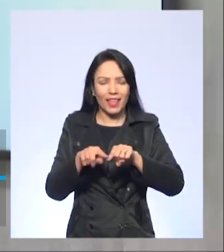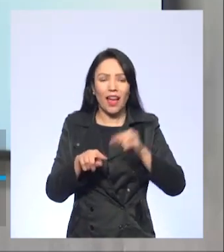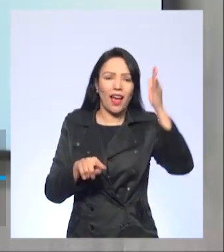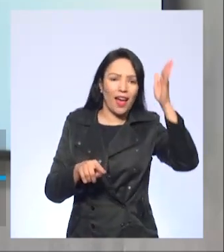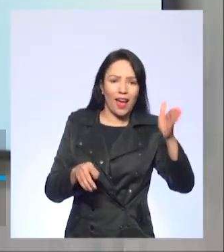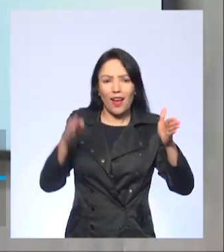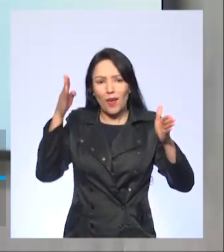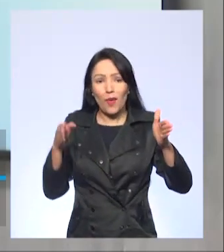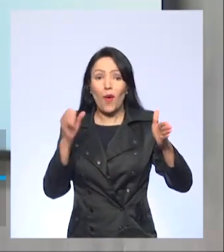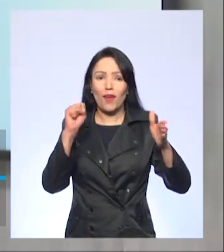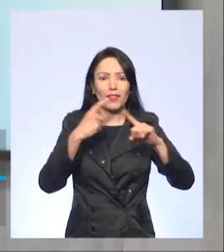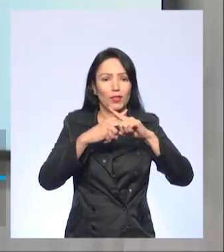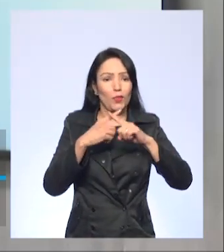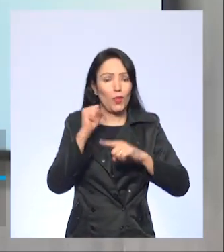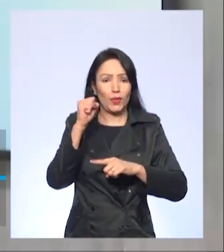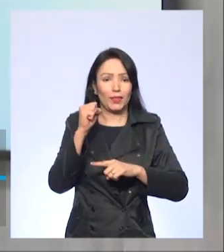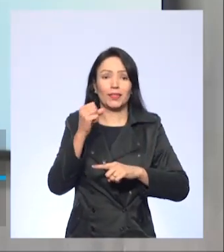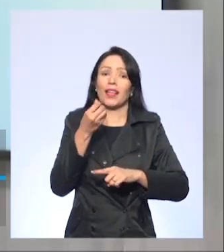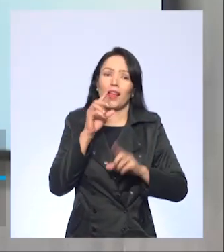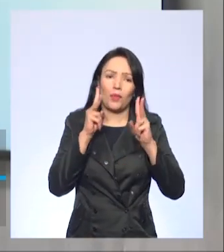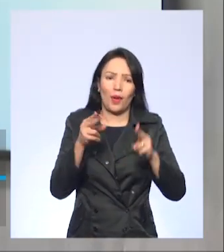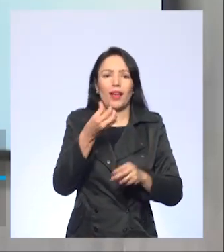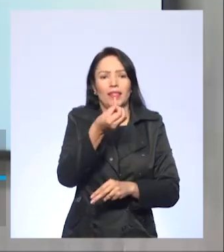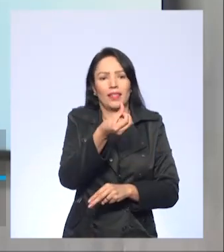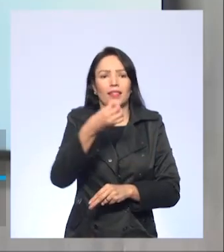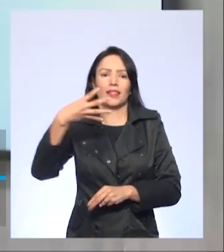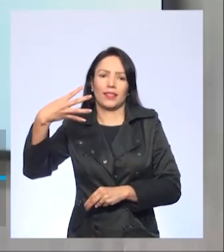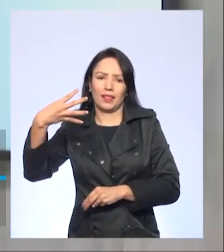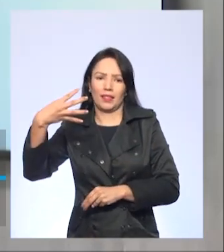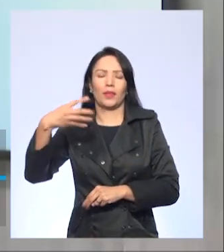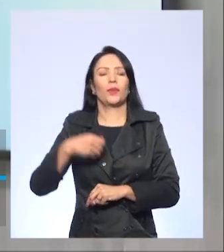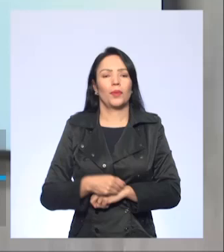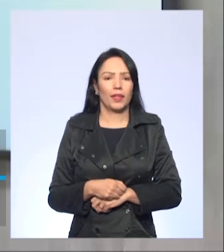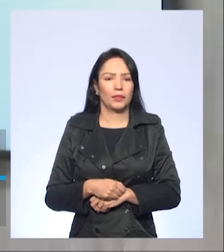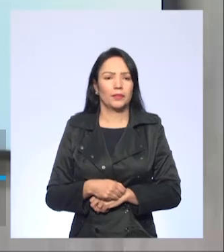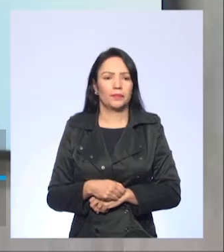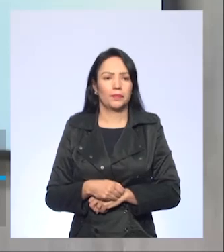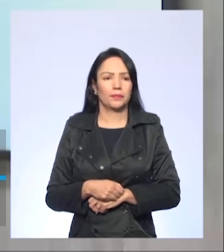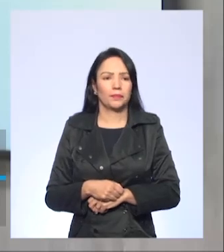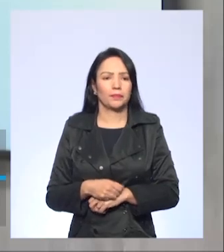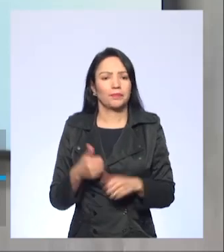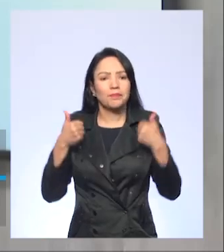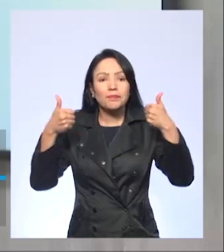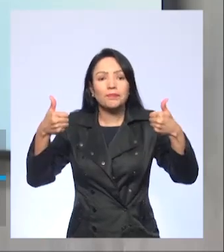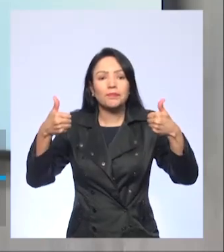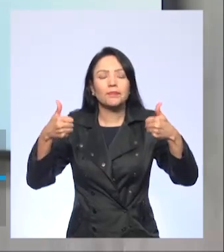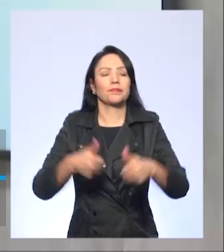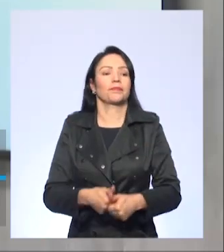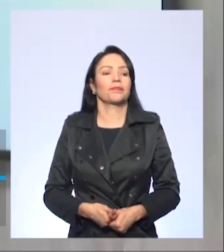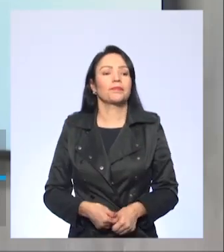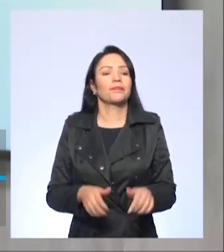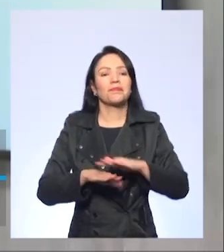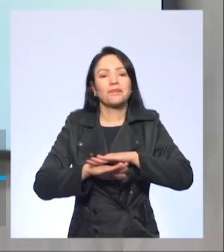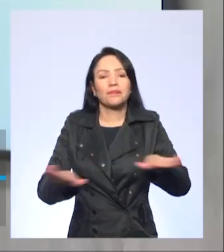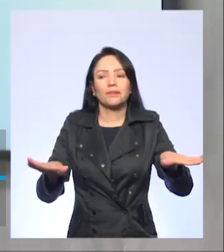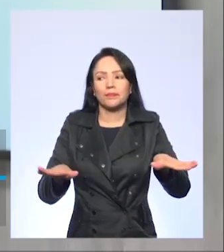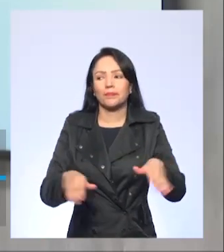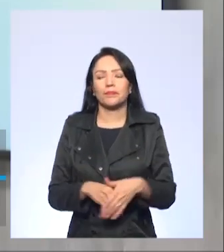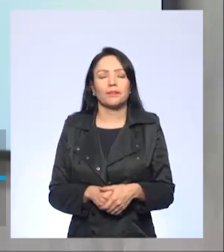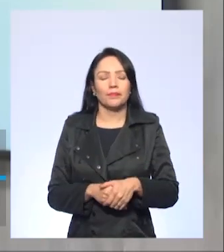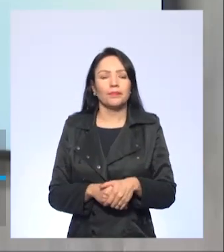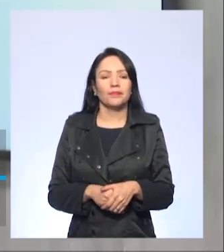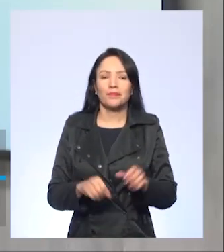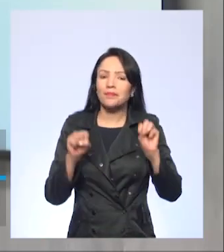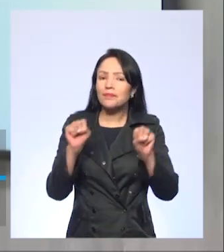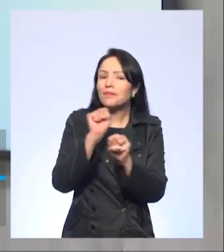lado. 8 vezes 8. 8 vezes 8 vai dar 64. Beleza? Ficamos por aqui. Aguardo